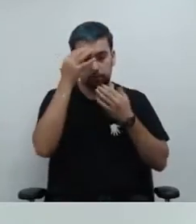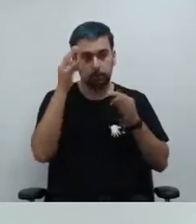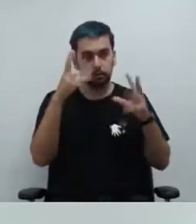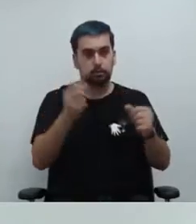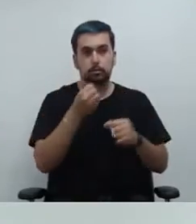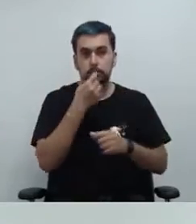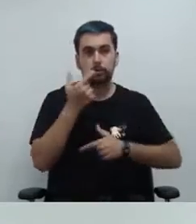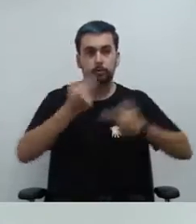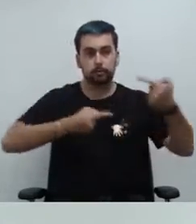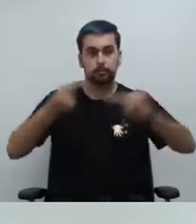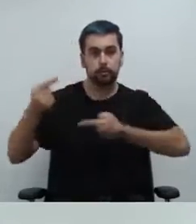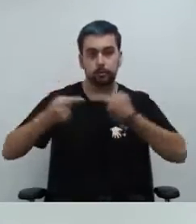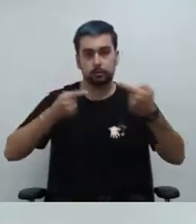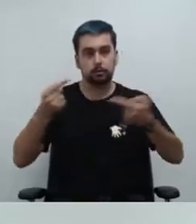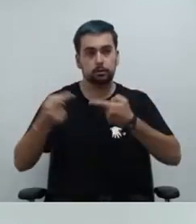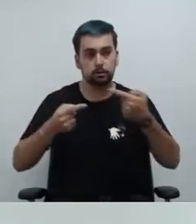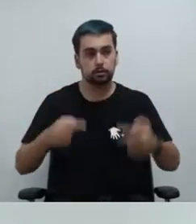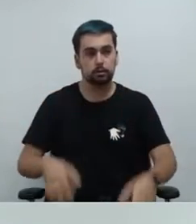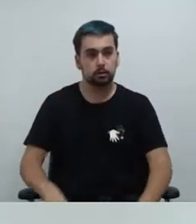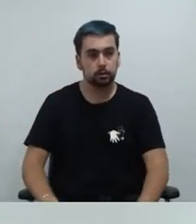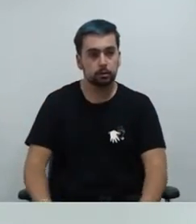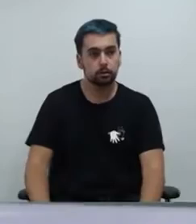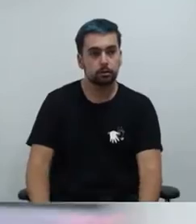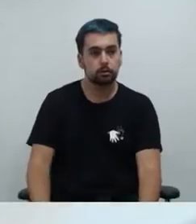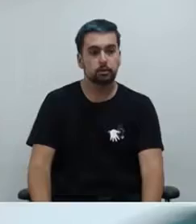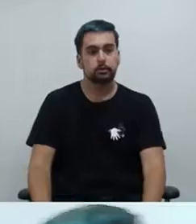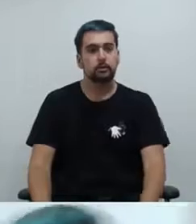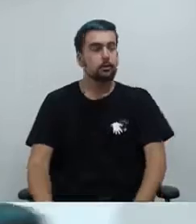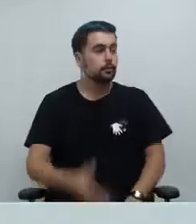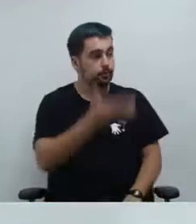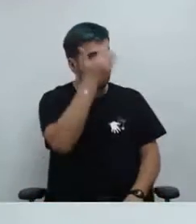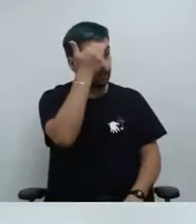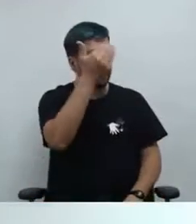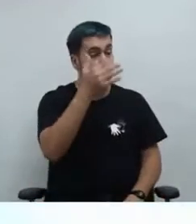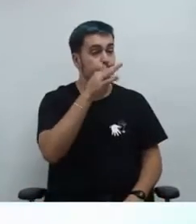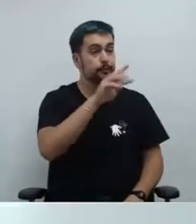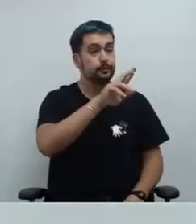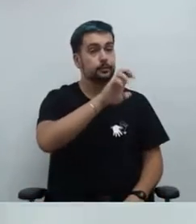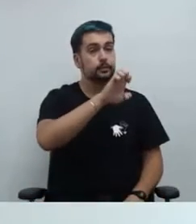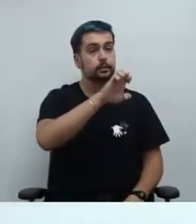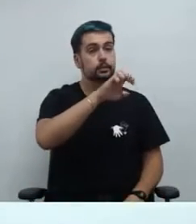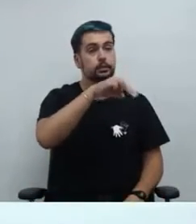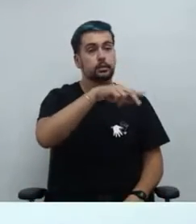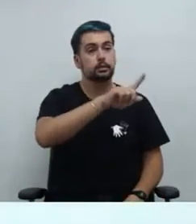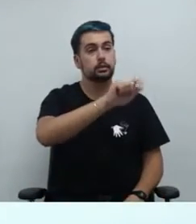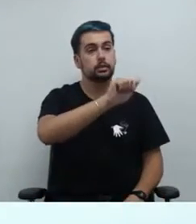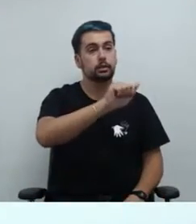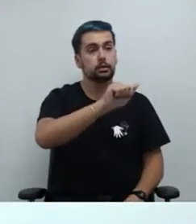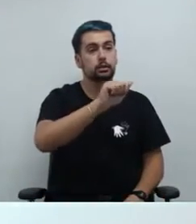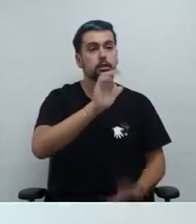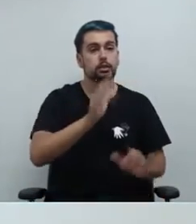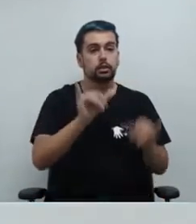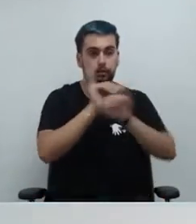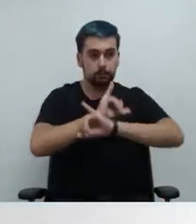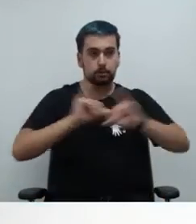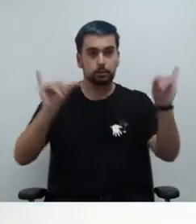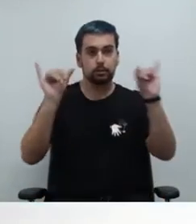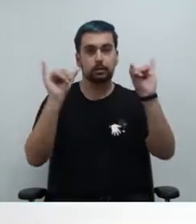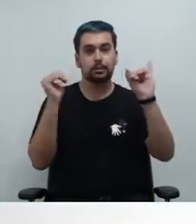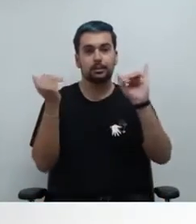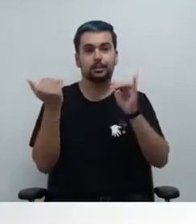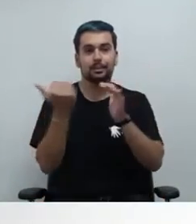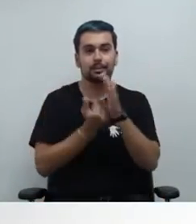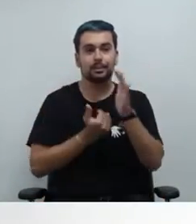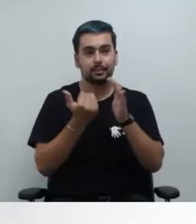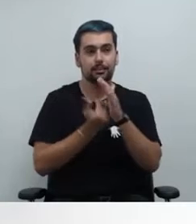ótimo debate. Muito obrigado, Fernanda, agradeço aqui sua fala, já anunciou, já economizou o trabalho da presidência,